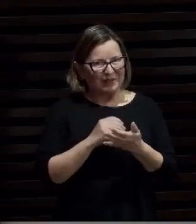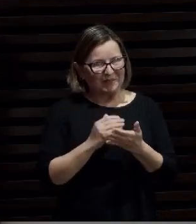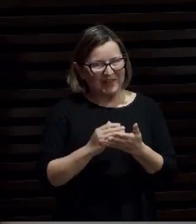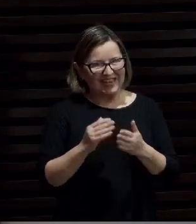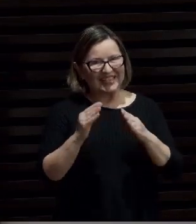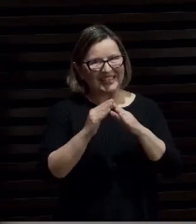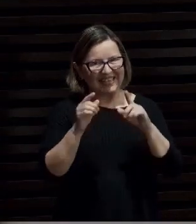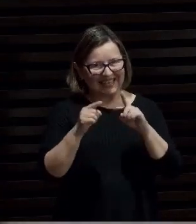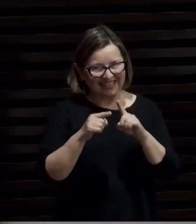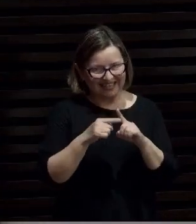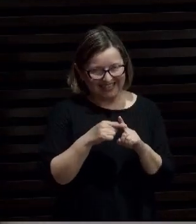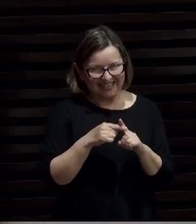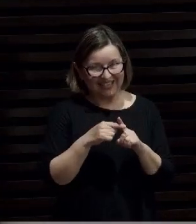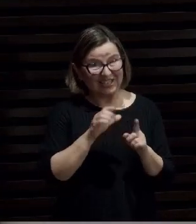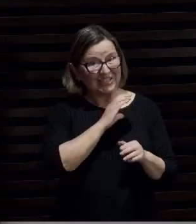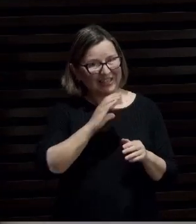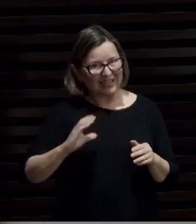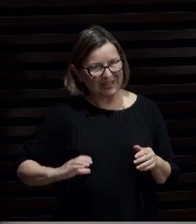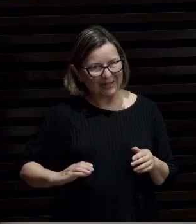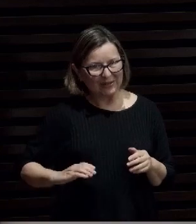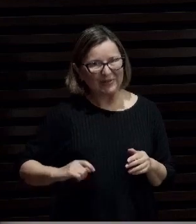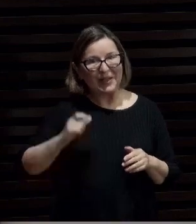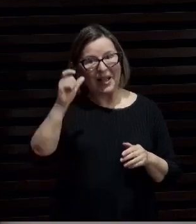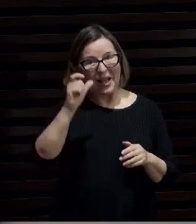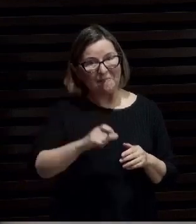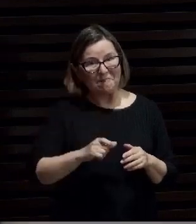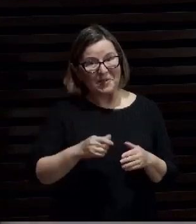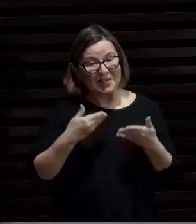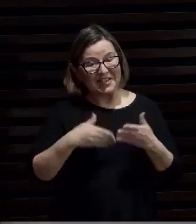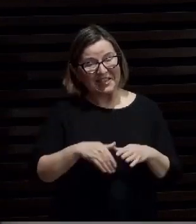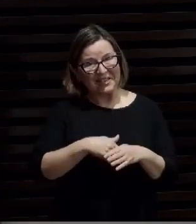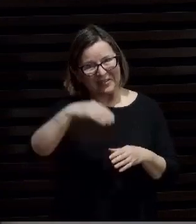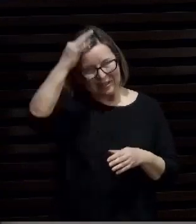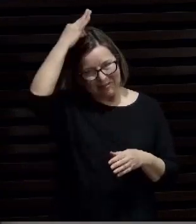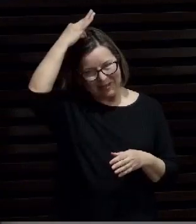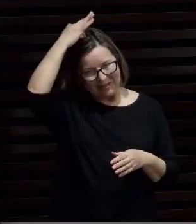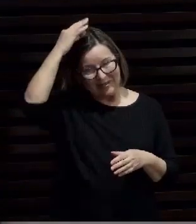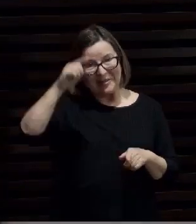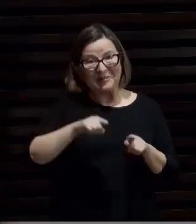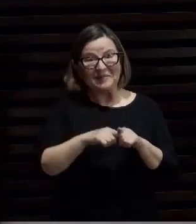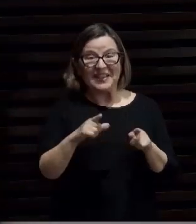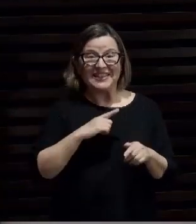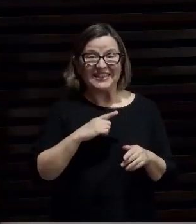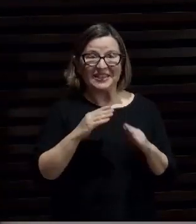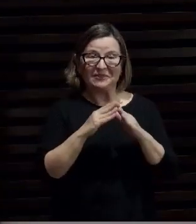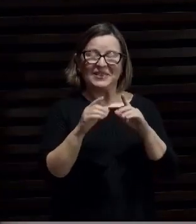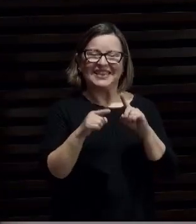fato nasceu de novo. Mas existe uma igreja